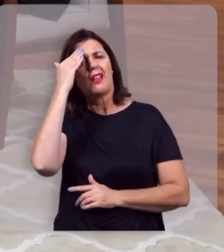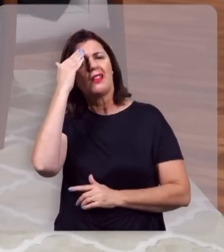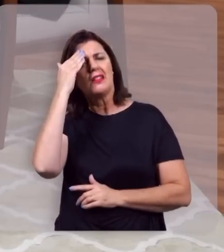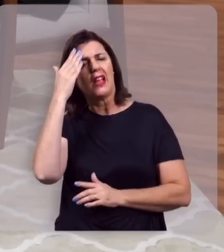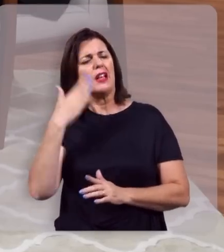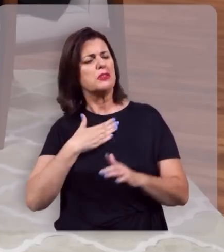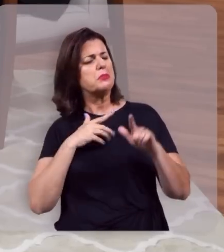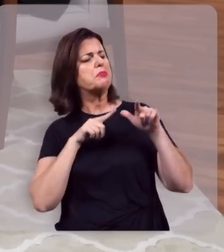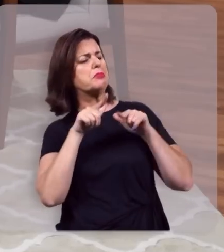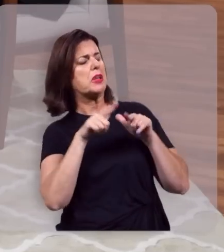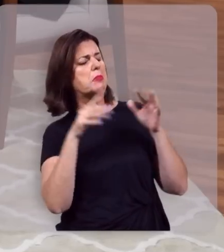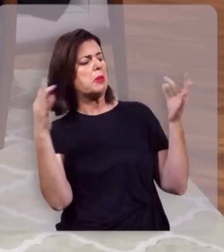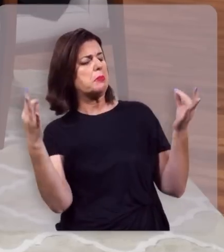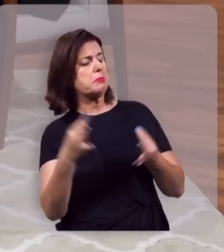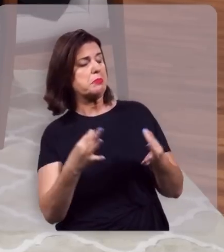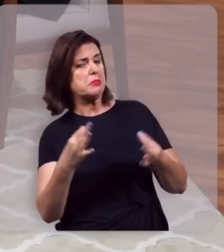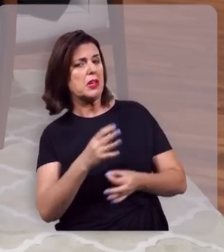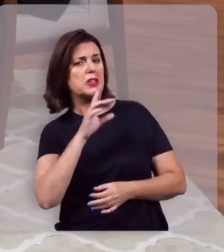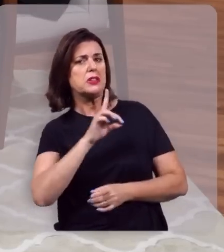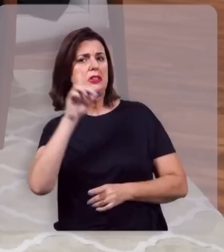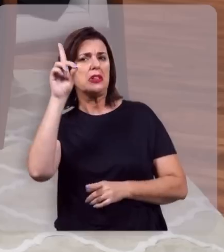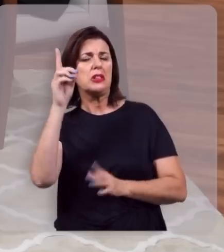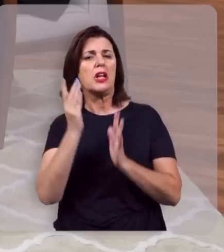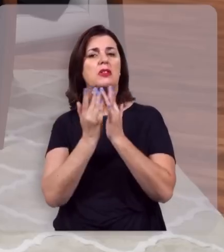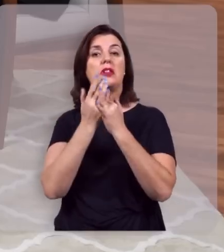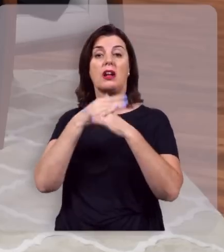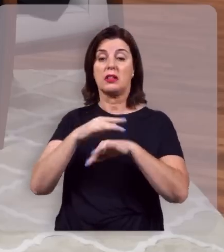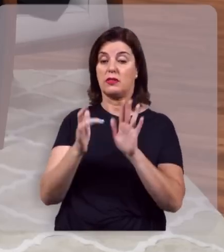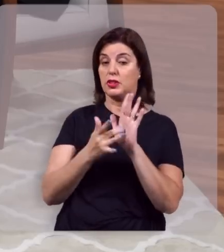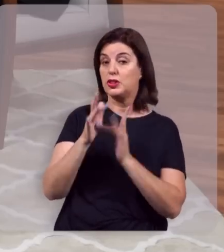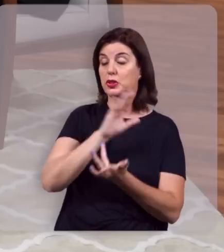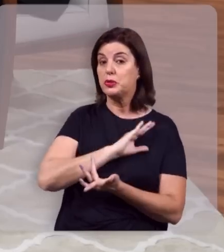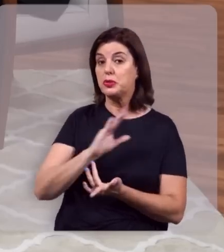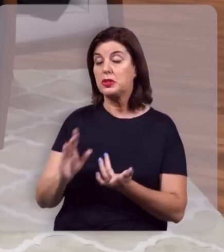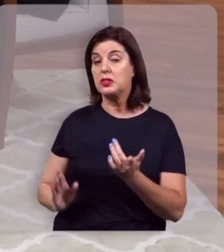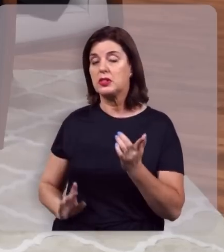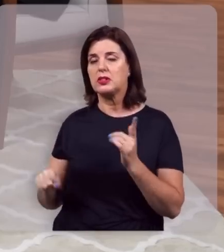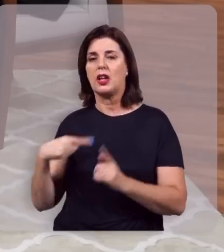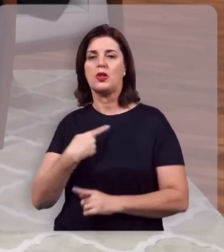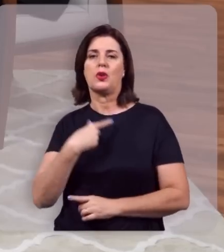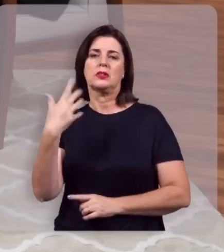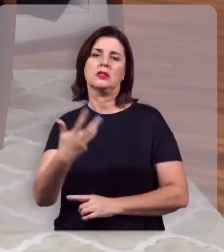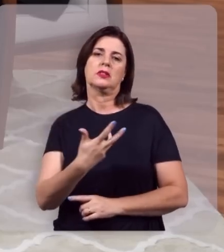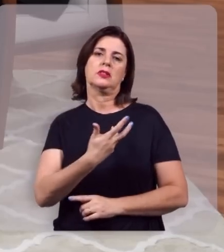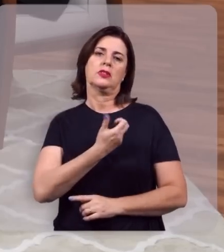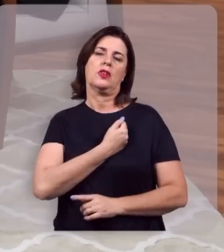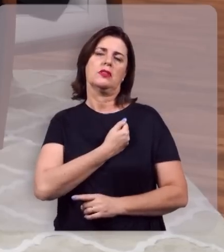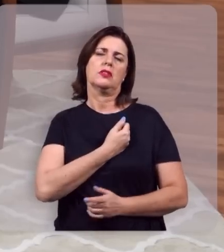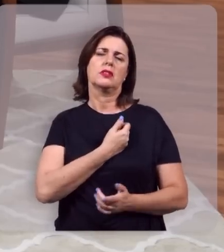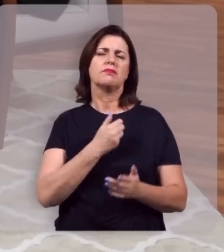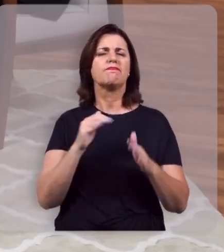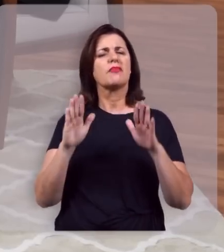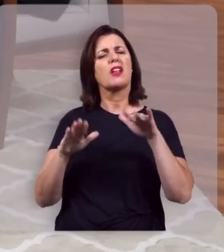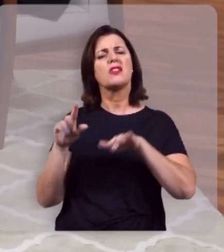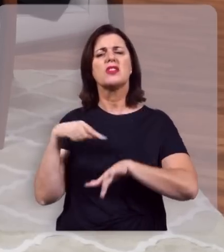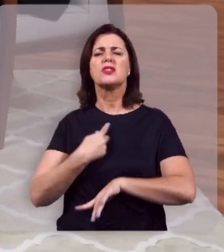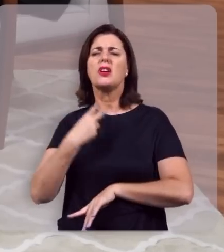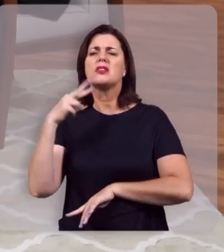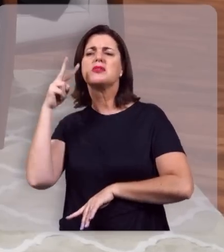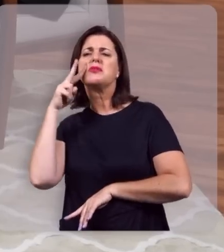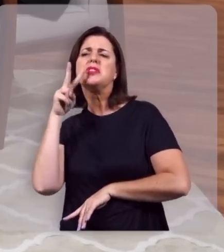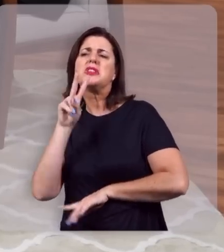ação efetiva da parte de Deus por intermédio de Cristo na nossa salvação. Muitas vezes nós temos uma